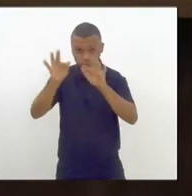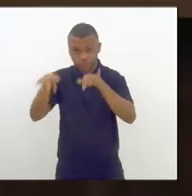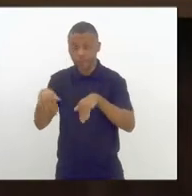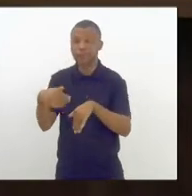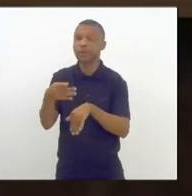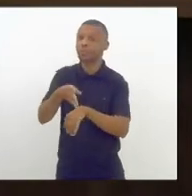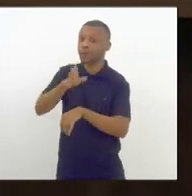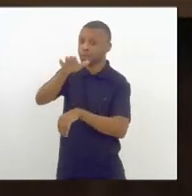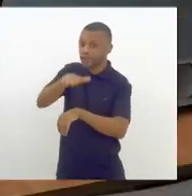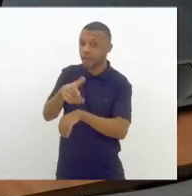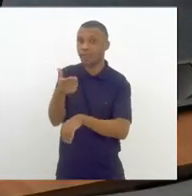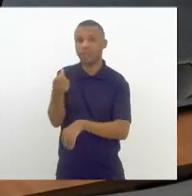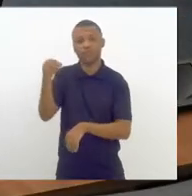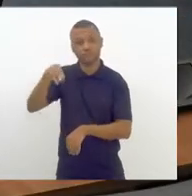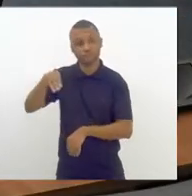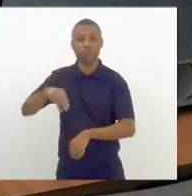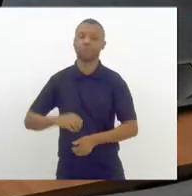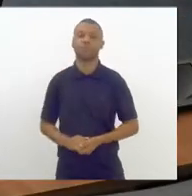20 minutos